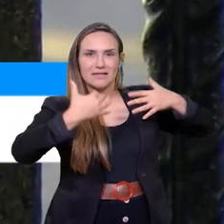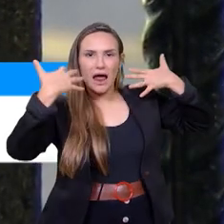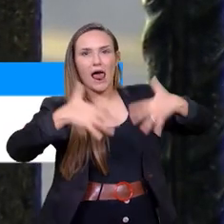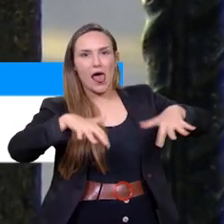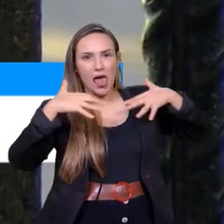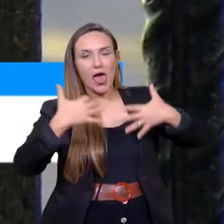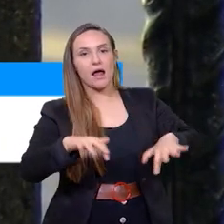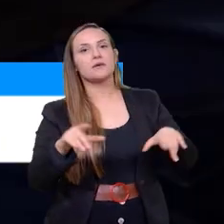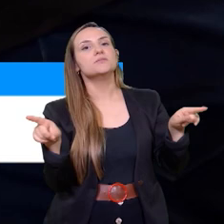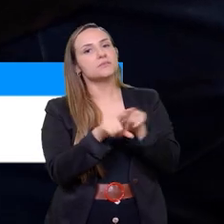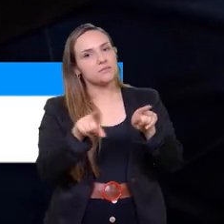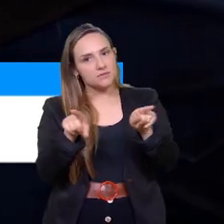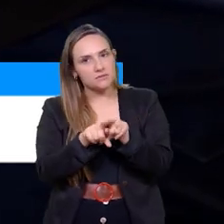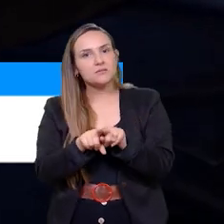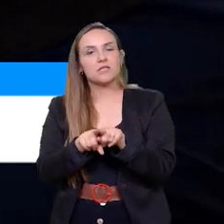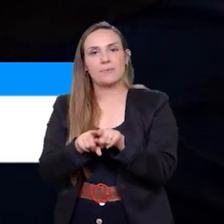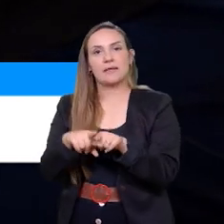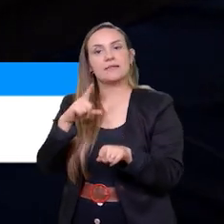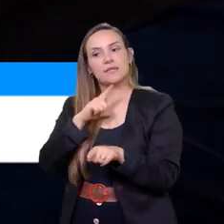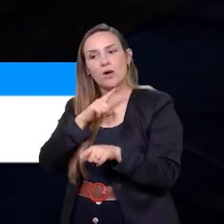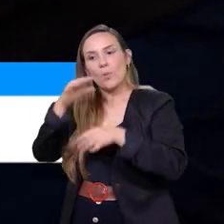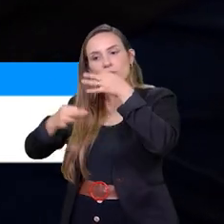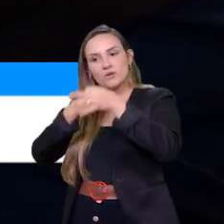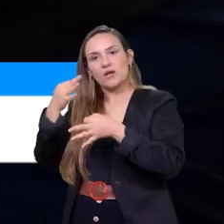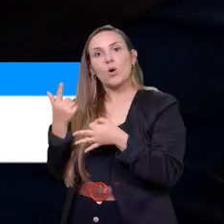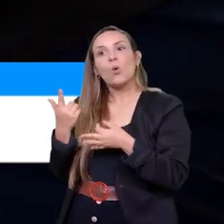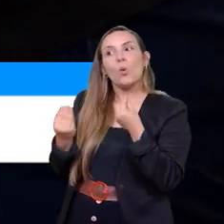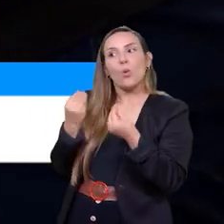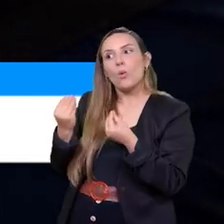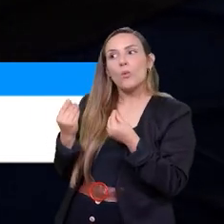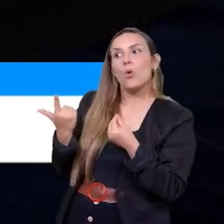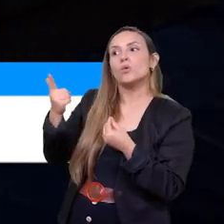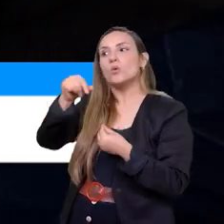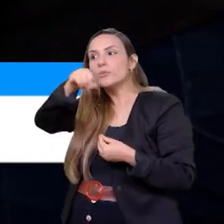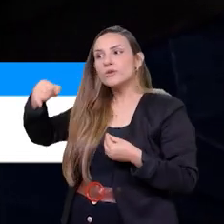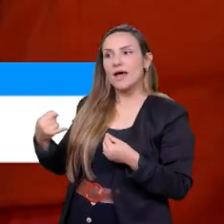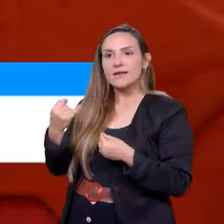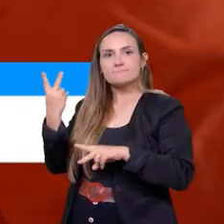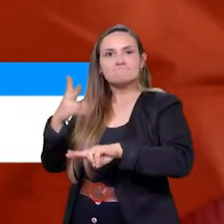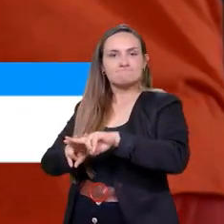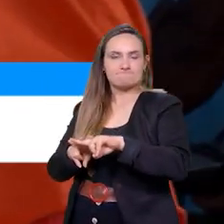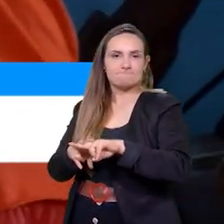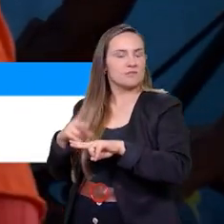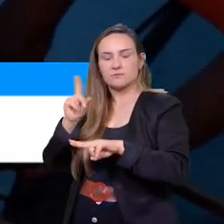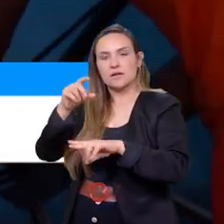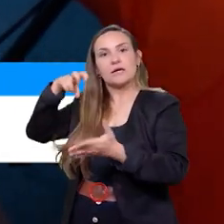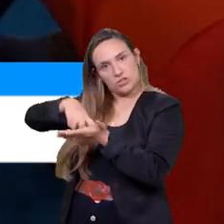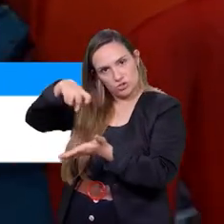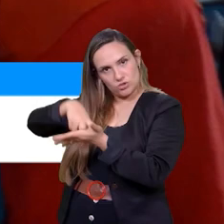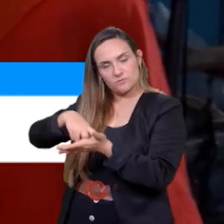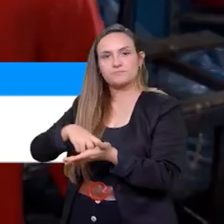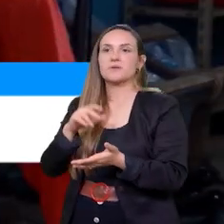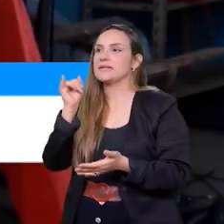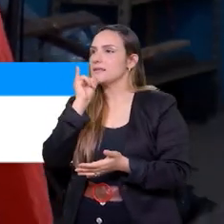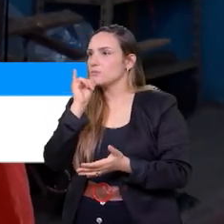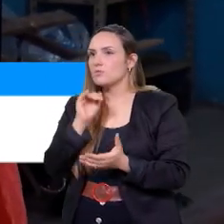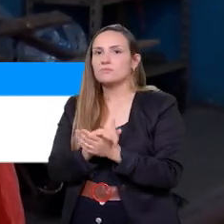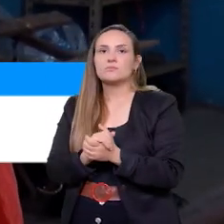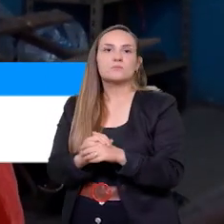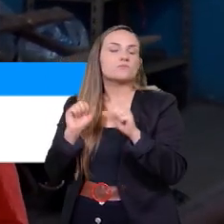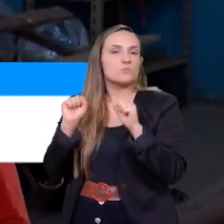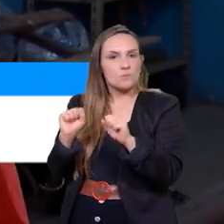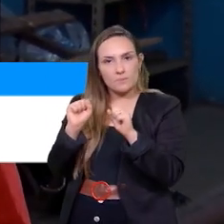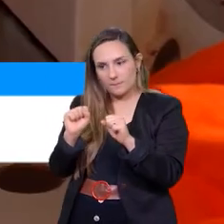encarceramento em massa e a ampliação da aplicação de alternativas penais a prisão a nova política trará inúmeros